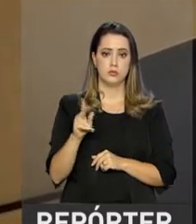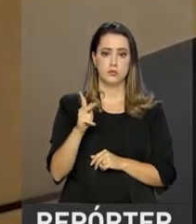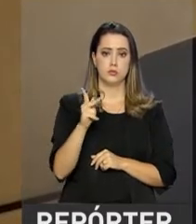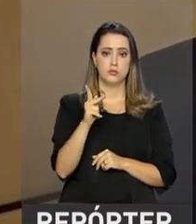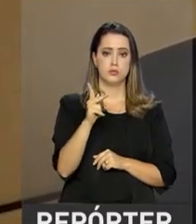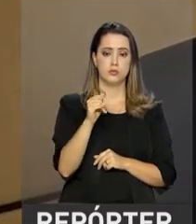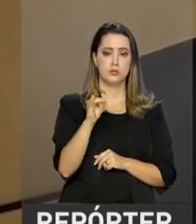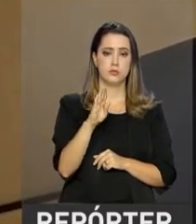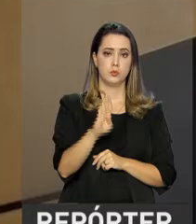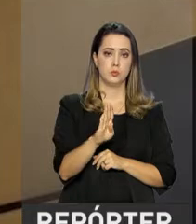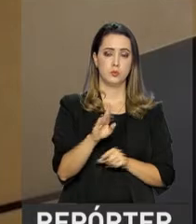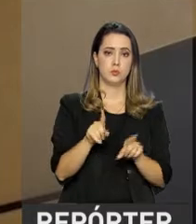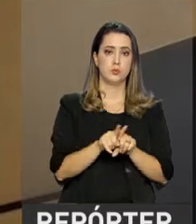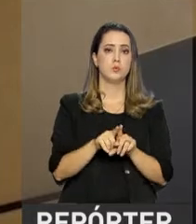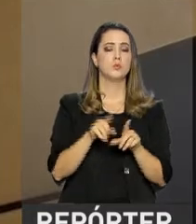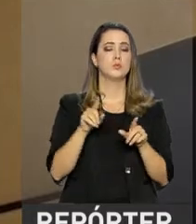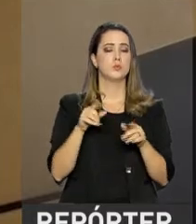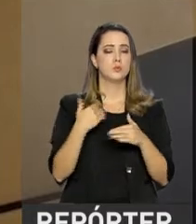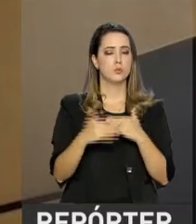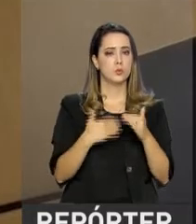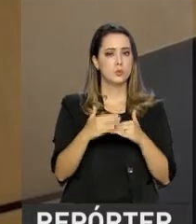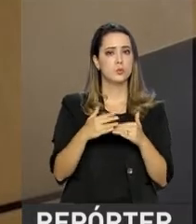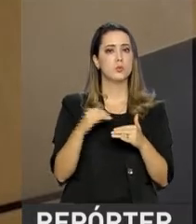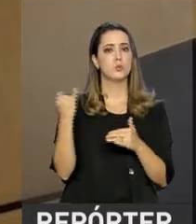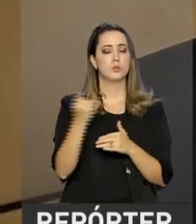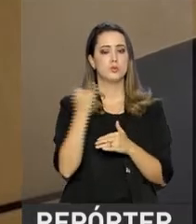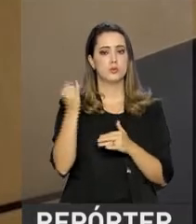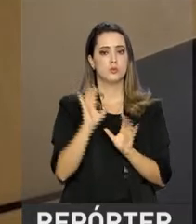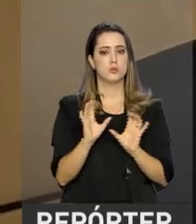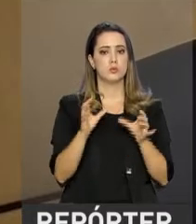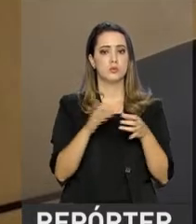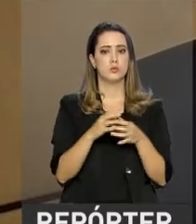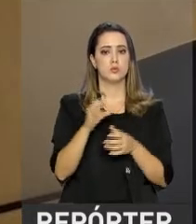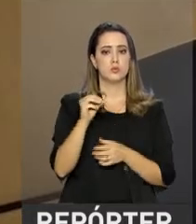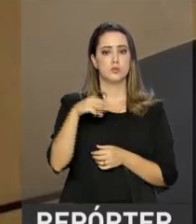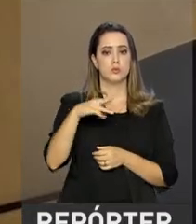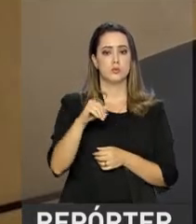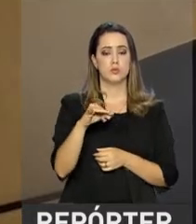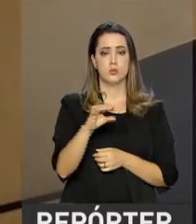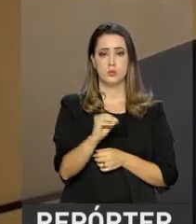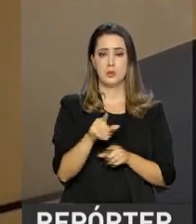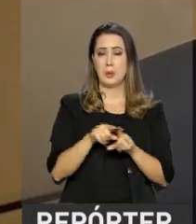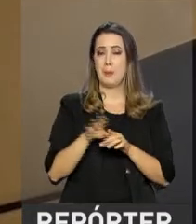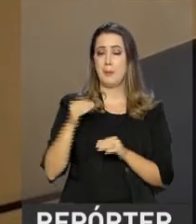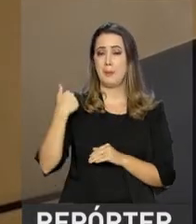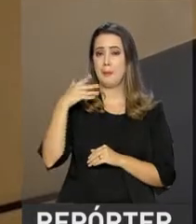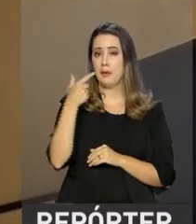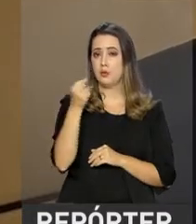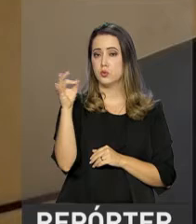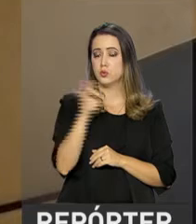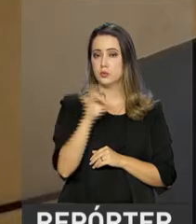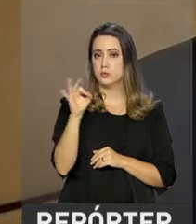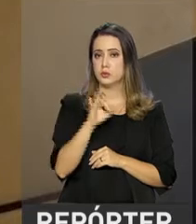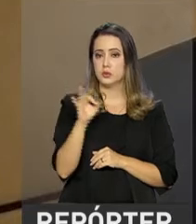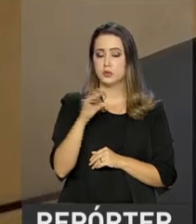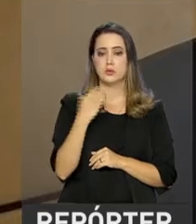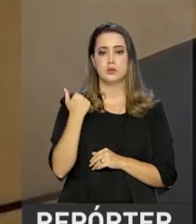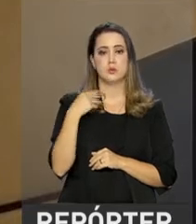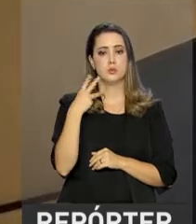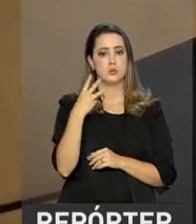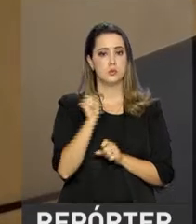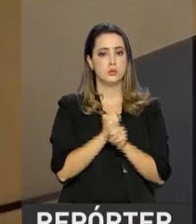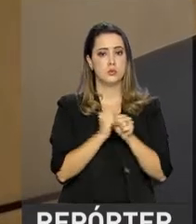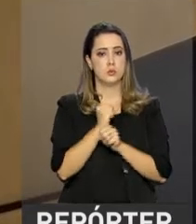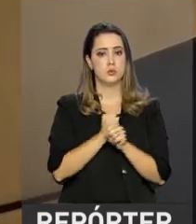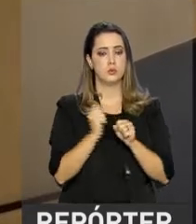uma queda em segmentos importantes do comércio de mais de 20% nos três